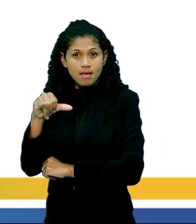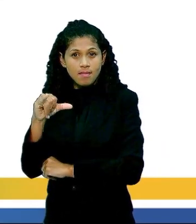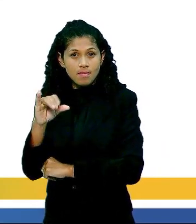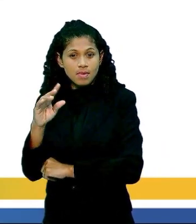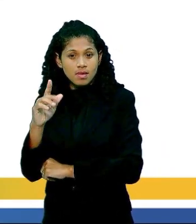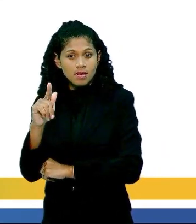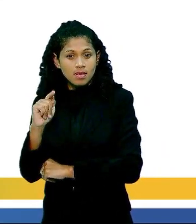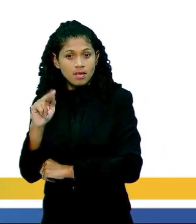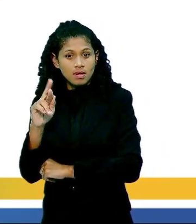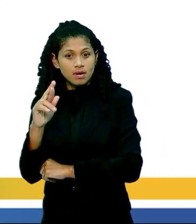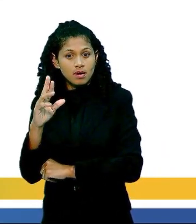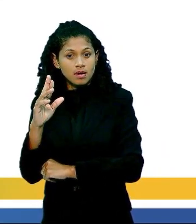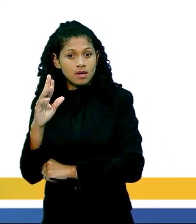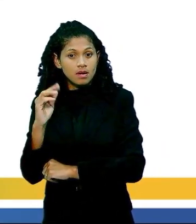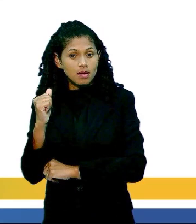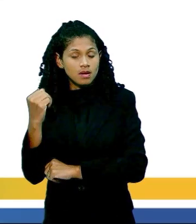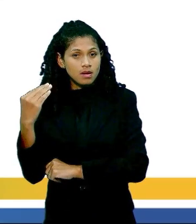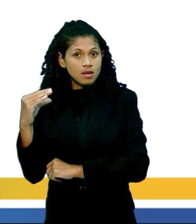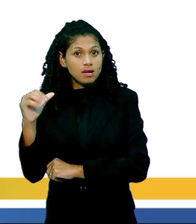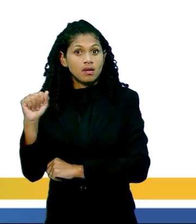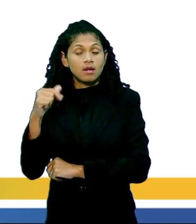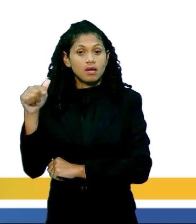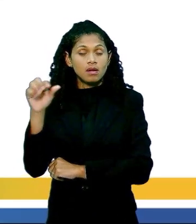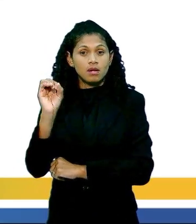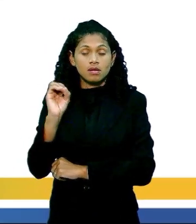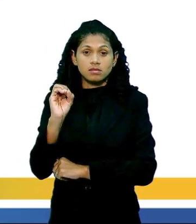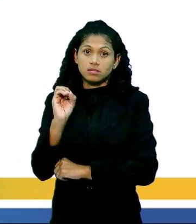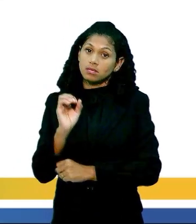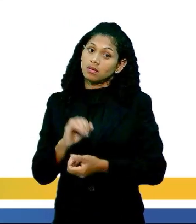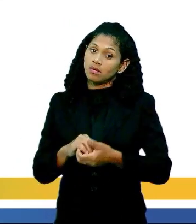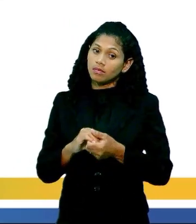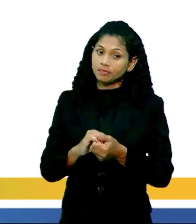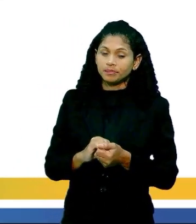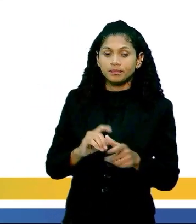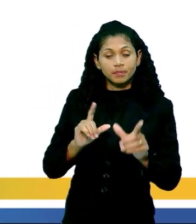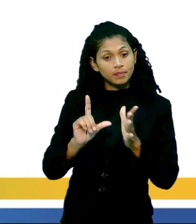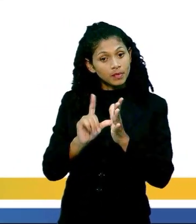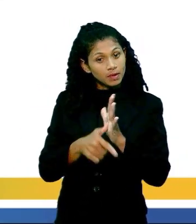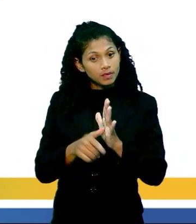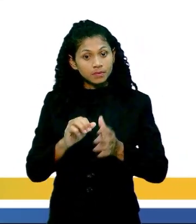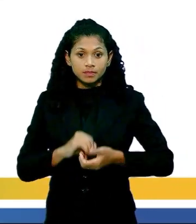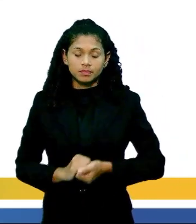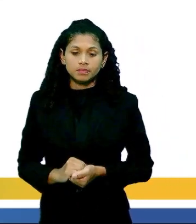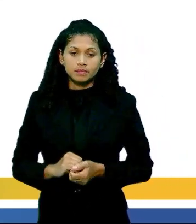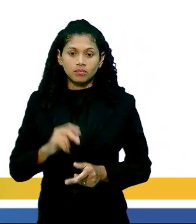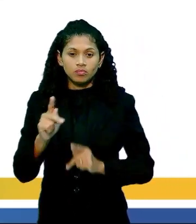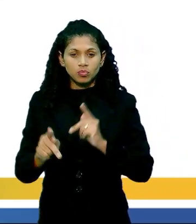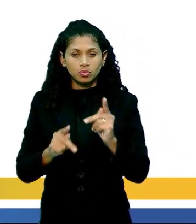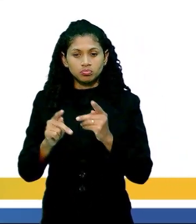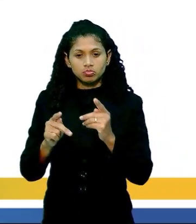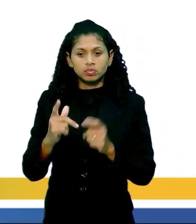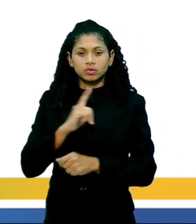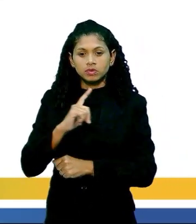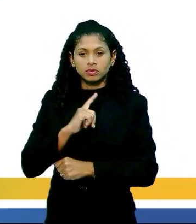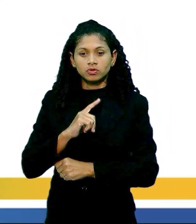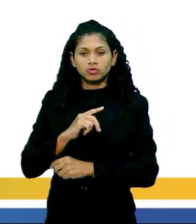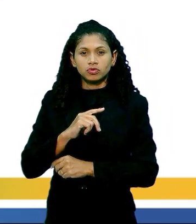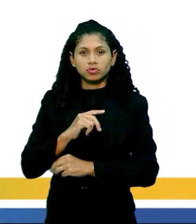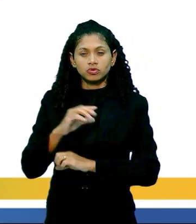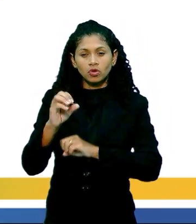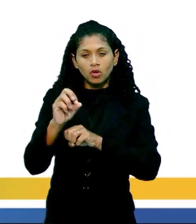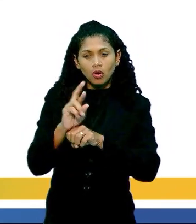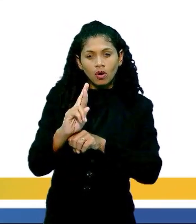aí, ela me deixa em dúvida aí com a letra D, professor. Vamos para a próxima. Letra E. A população possuía